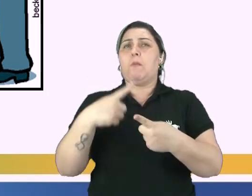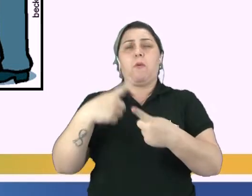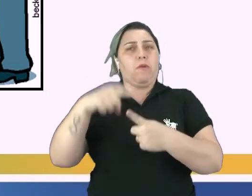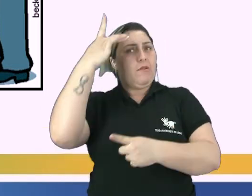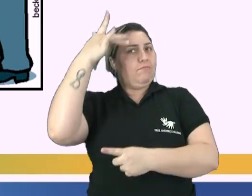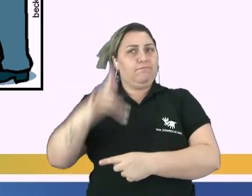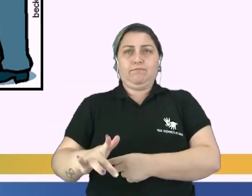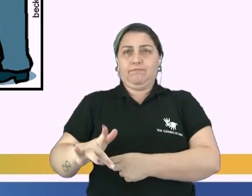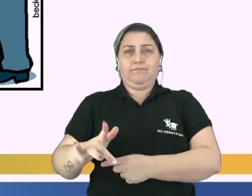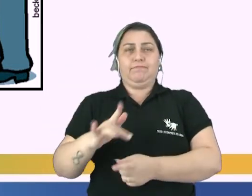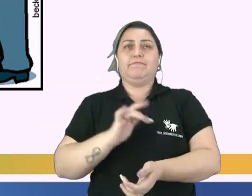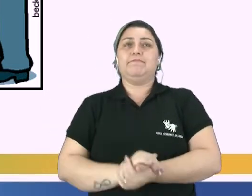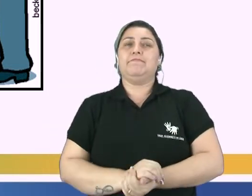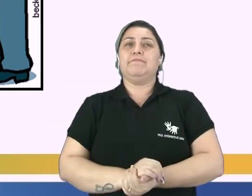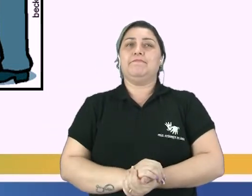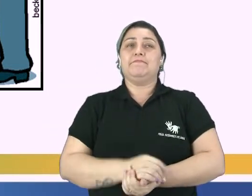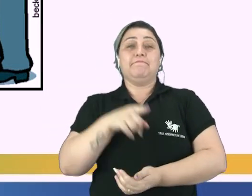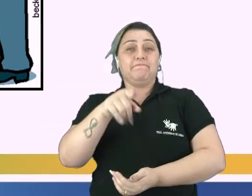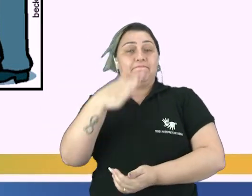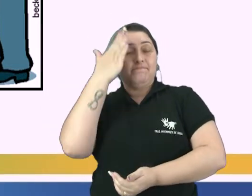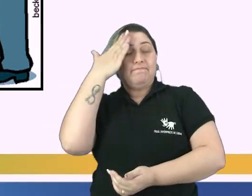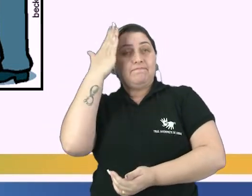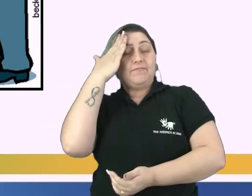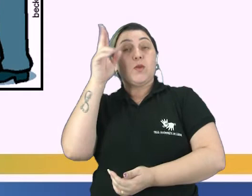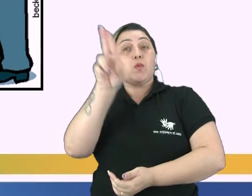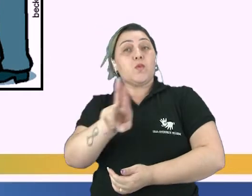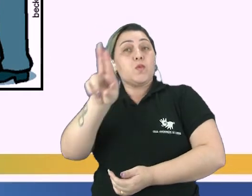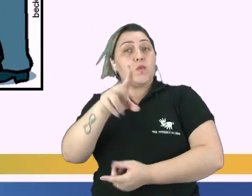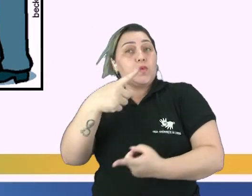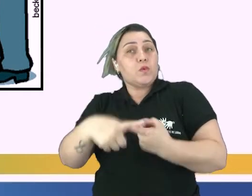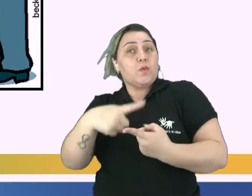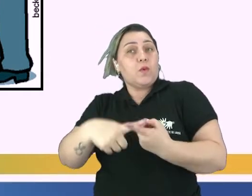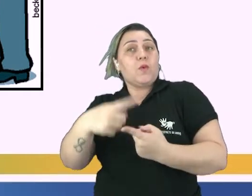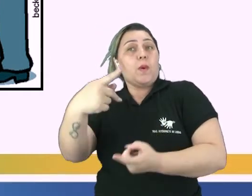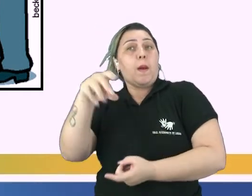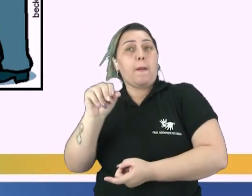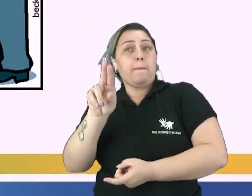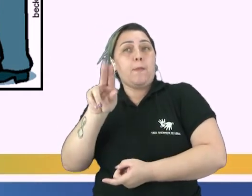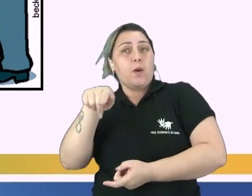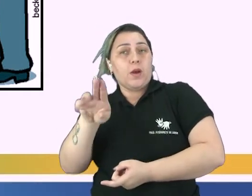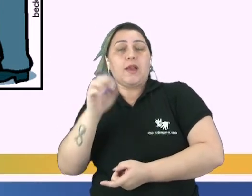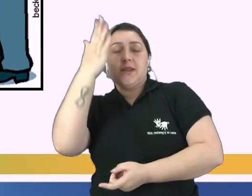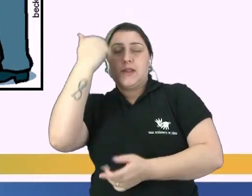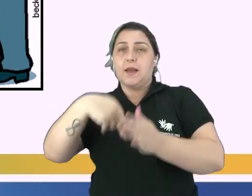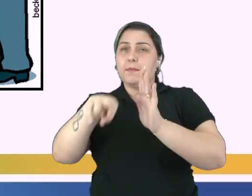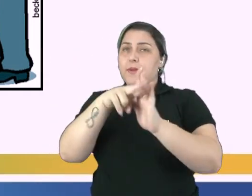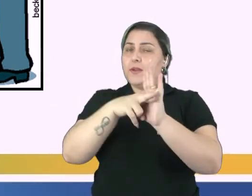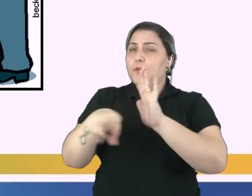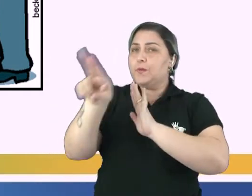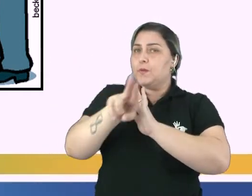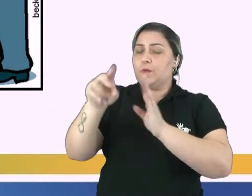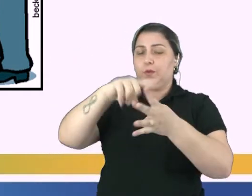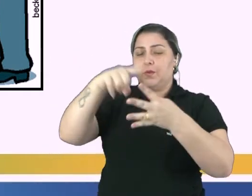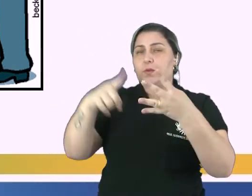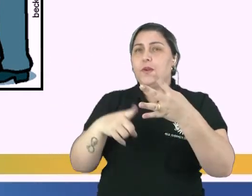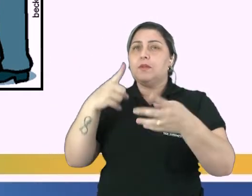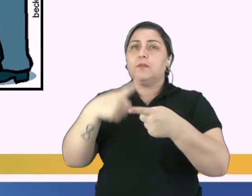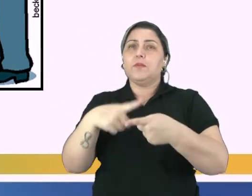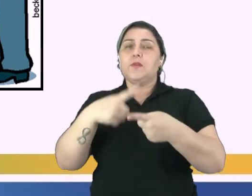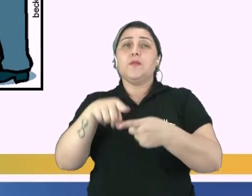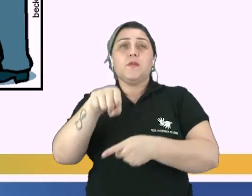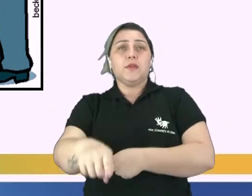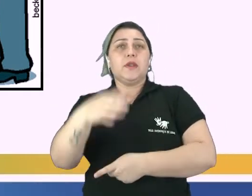não sei. Então, quando você entende o uso dos porquês, né, sabe as regras de uso desses 4 porquês,